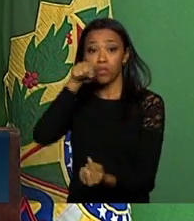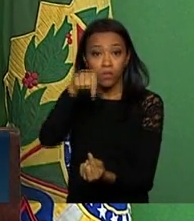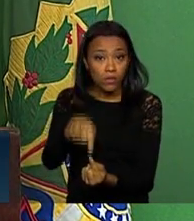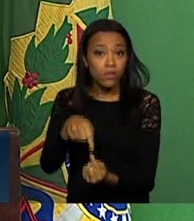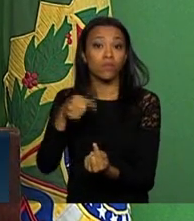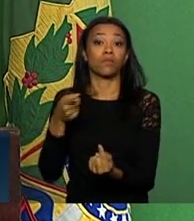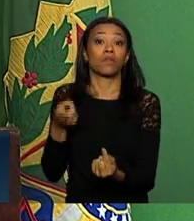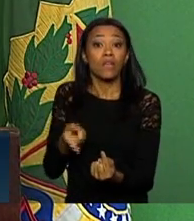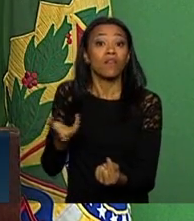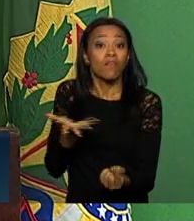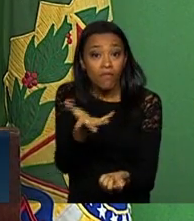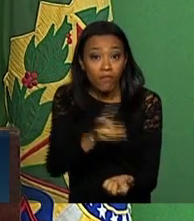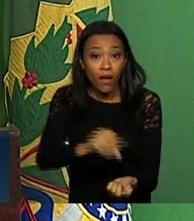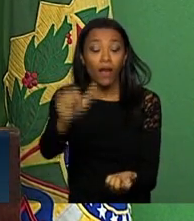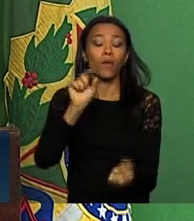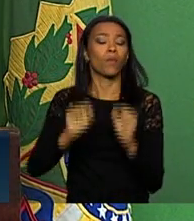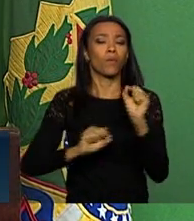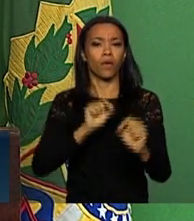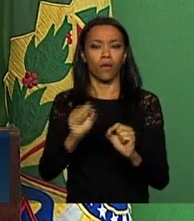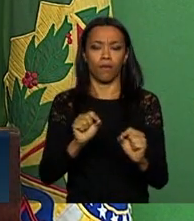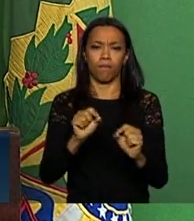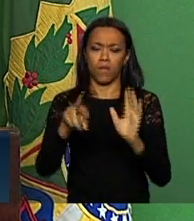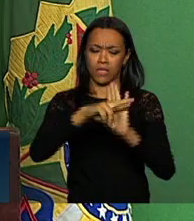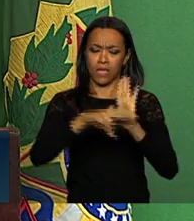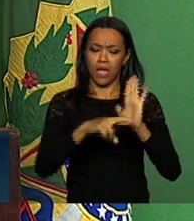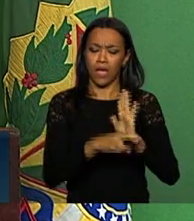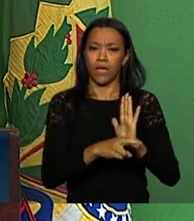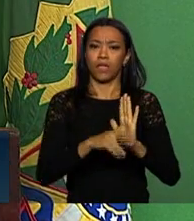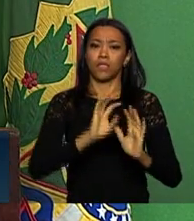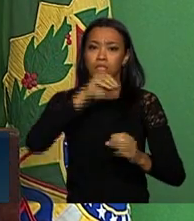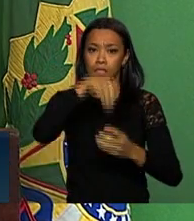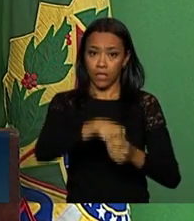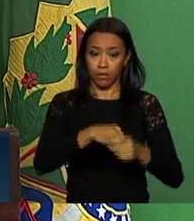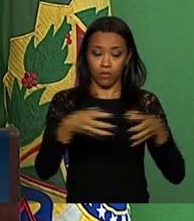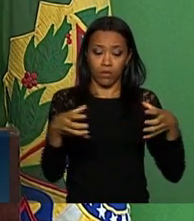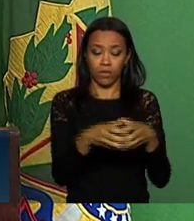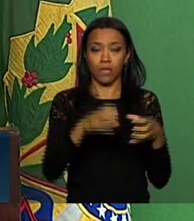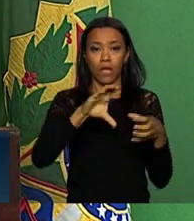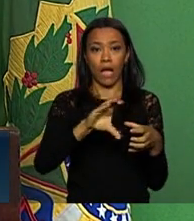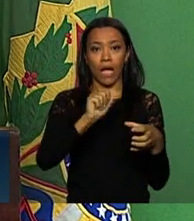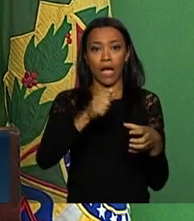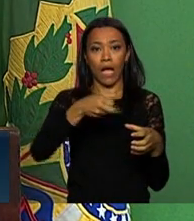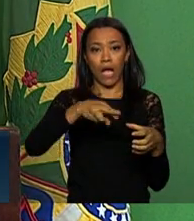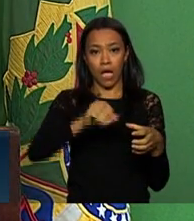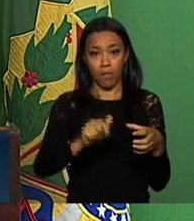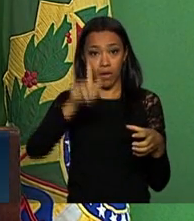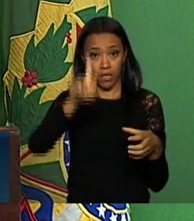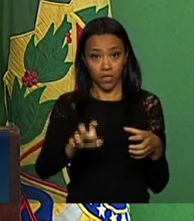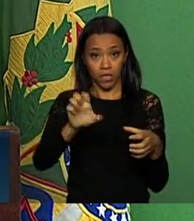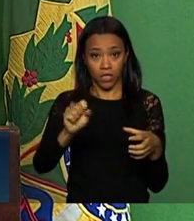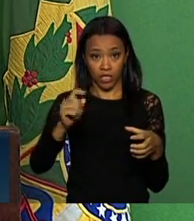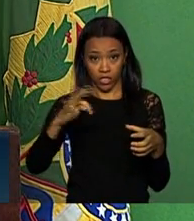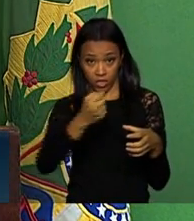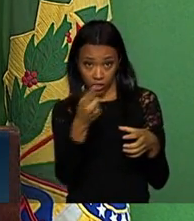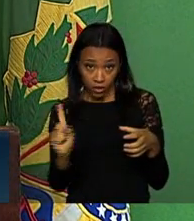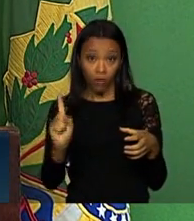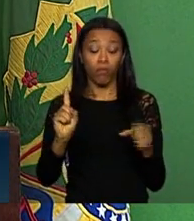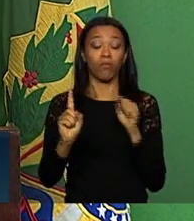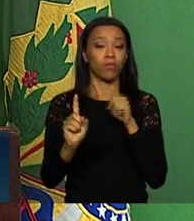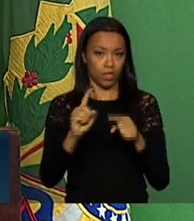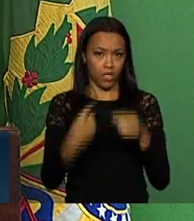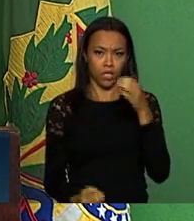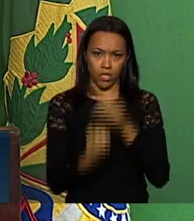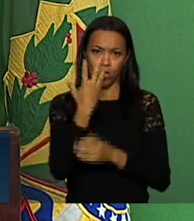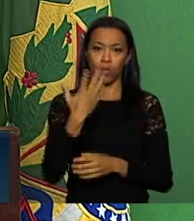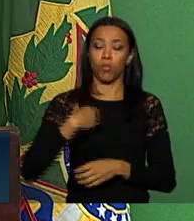das recomendações tanto da Câmara de gestão e competitividade Que Nós criamos no meu primeiro mandato